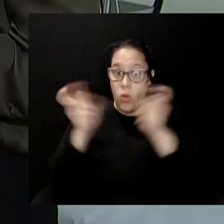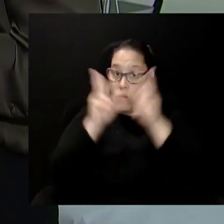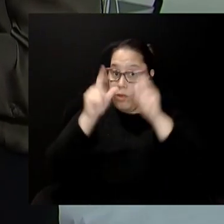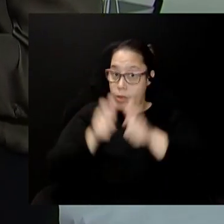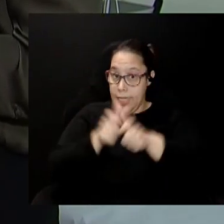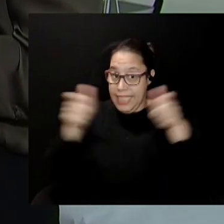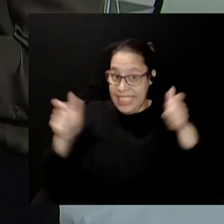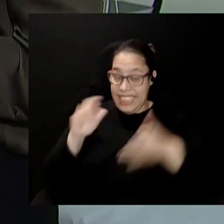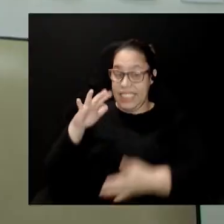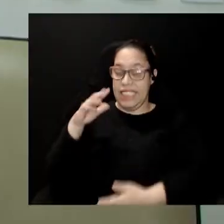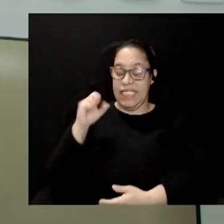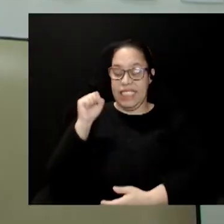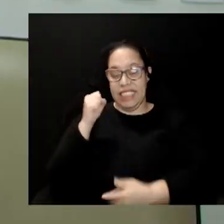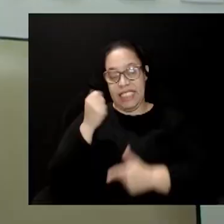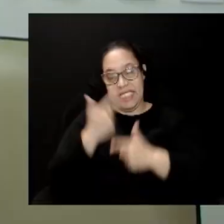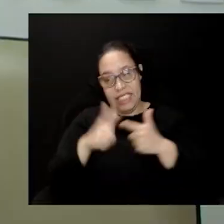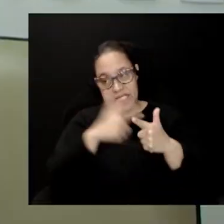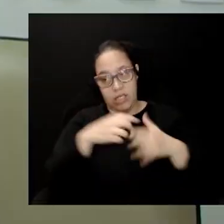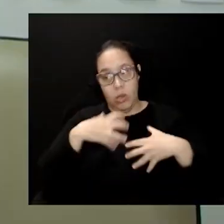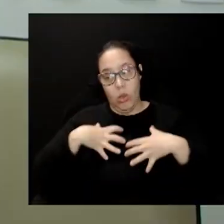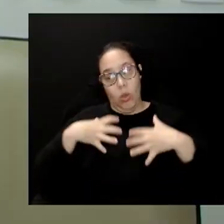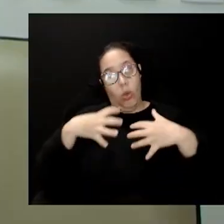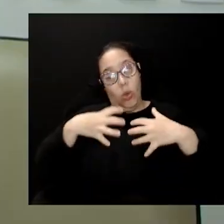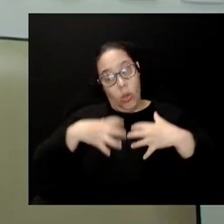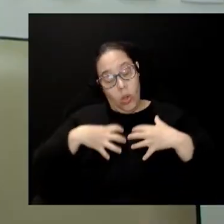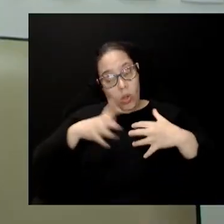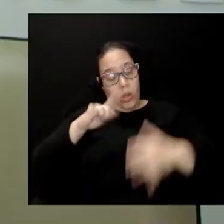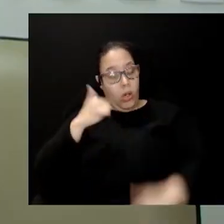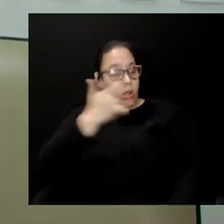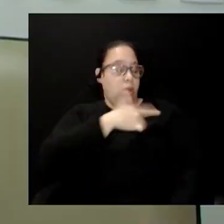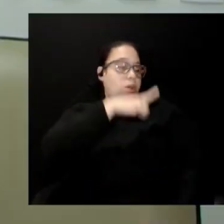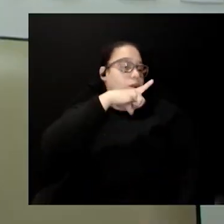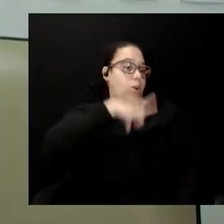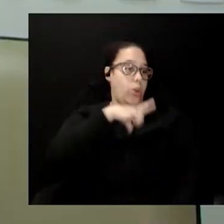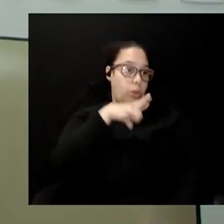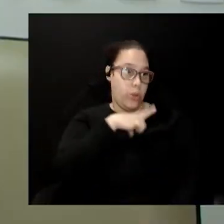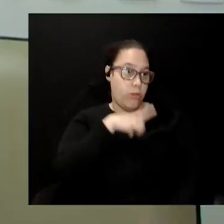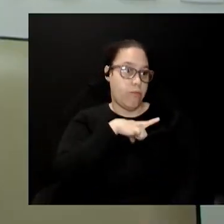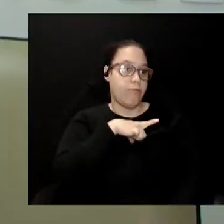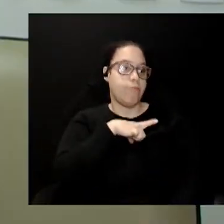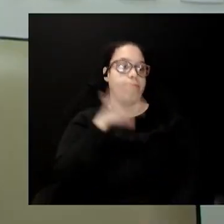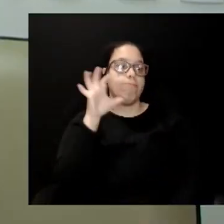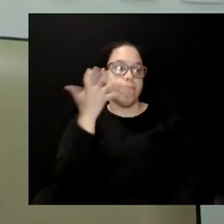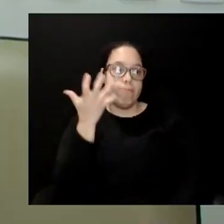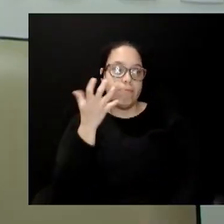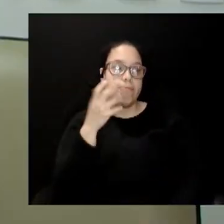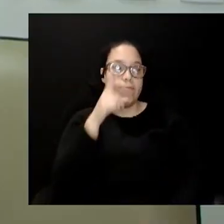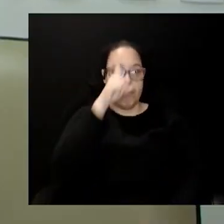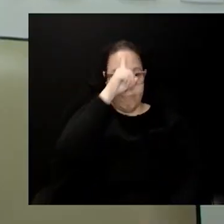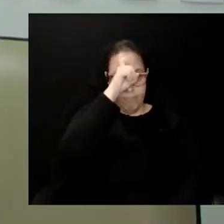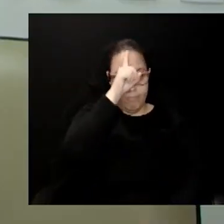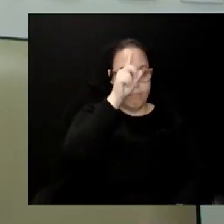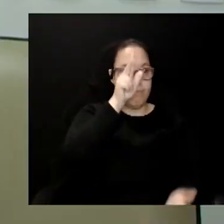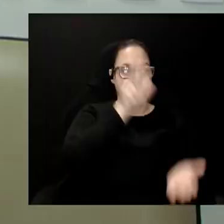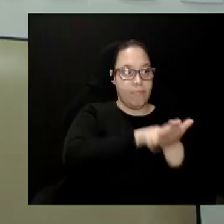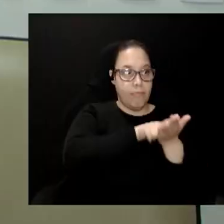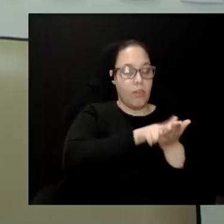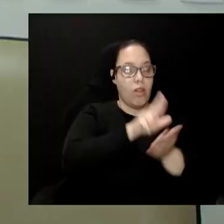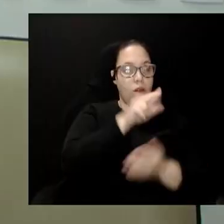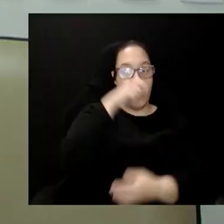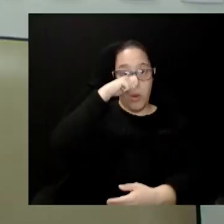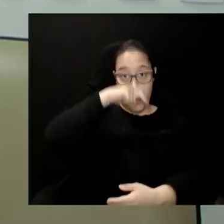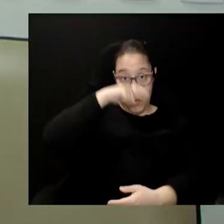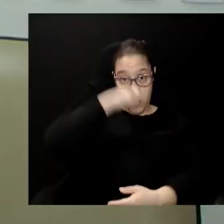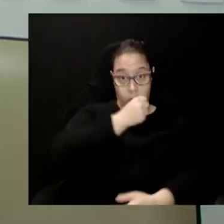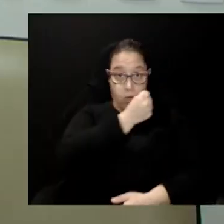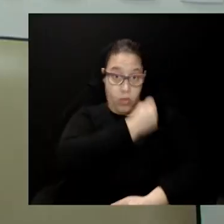problemas respiratórios. Nós estamos tendo muitos casos de hospitalização por influenza. O número de casos